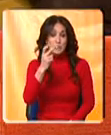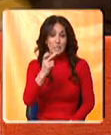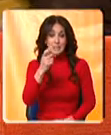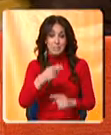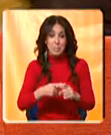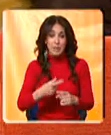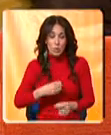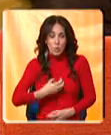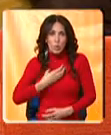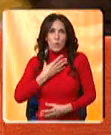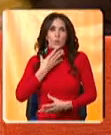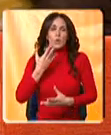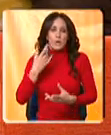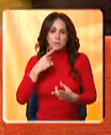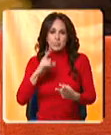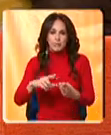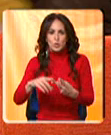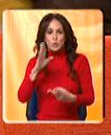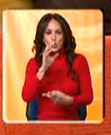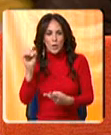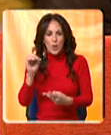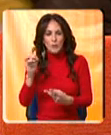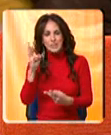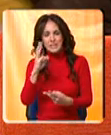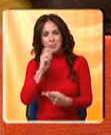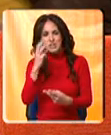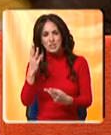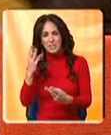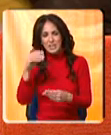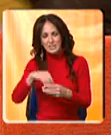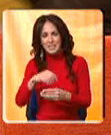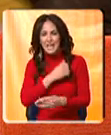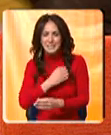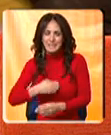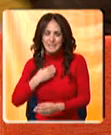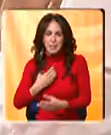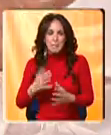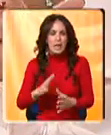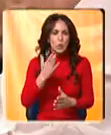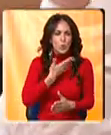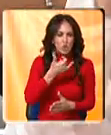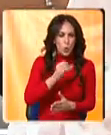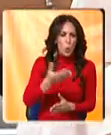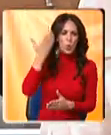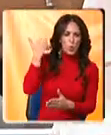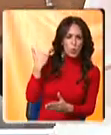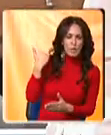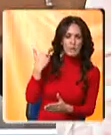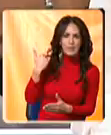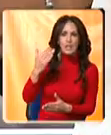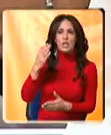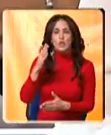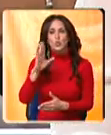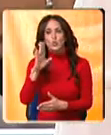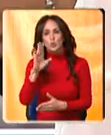surgir ao de cima, que é normal. Com o João senti aqueles 3 meses que estivemos lá dentro. Mas sentiu que o Diogo é passado e que o João é presente